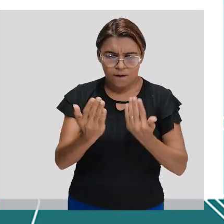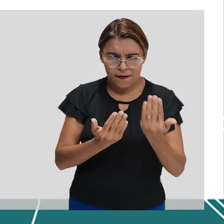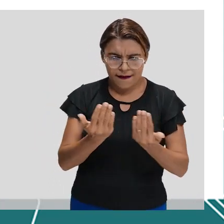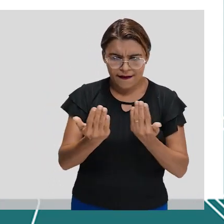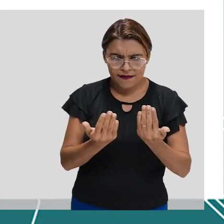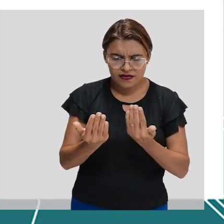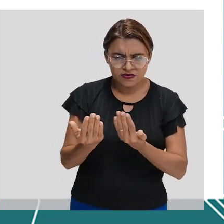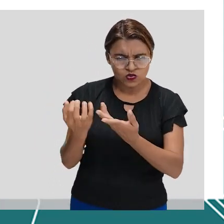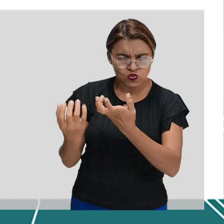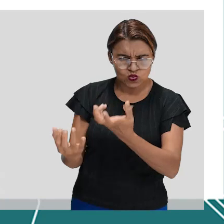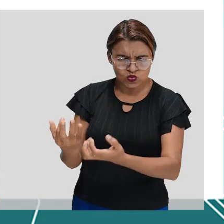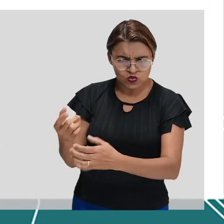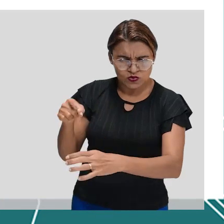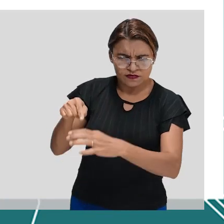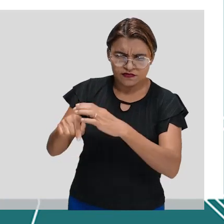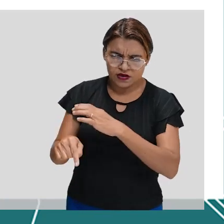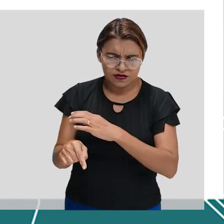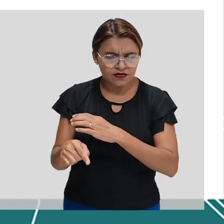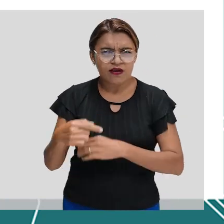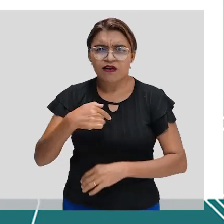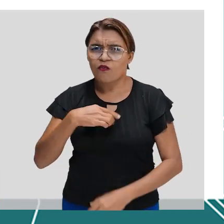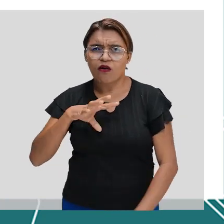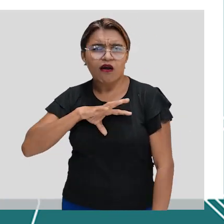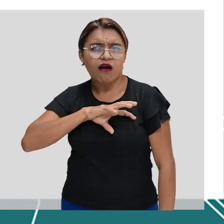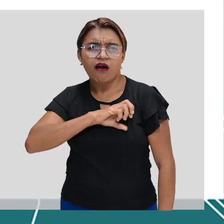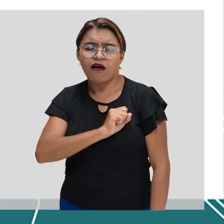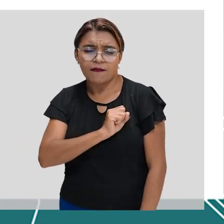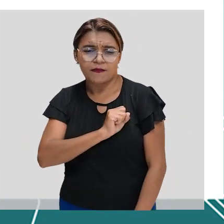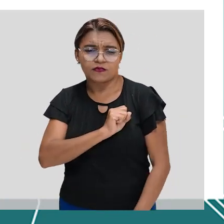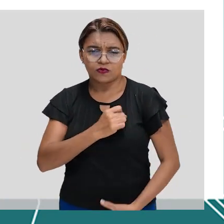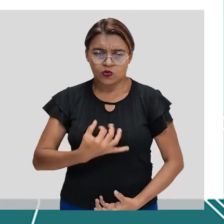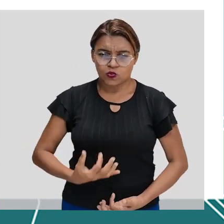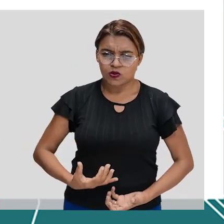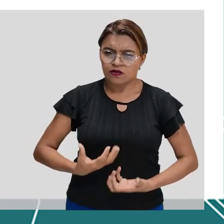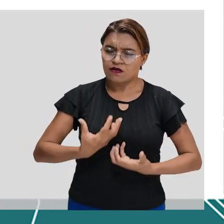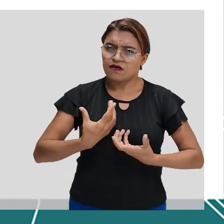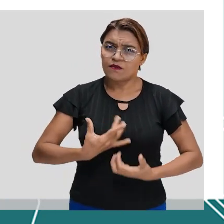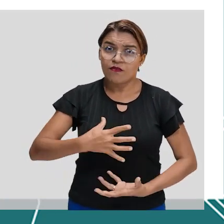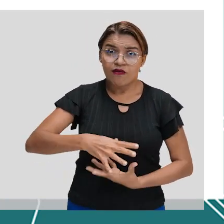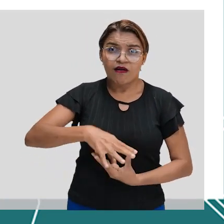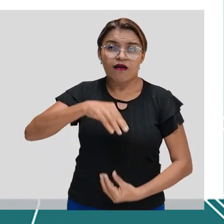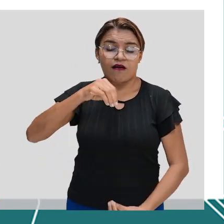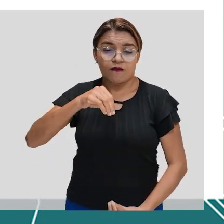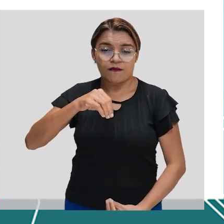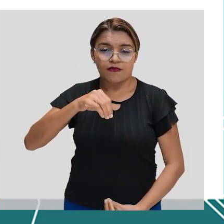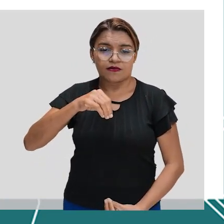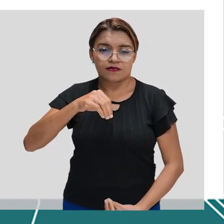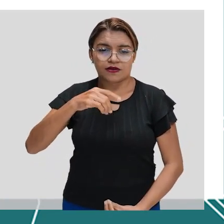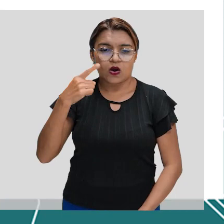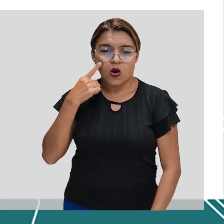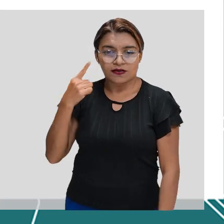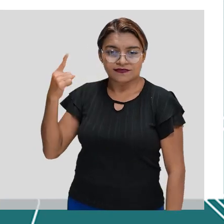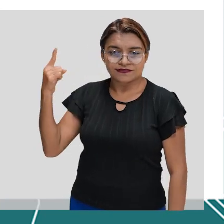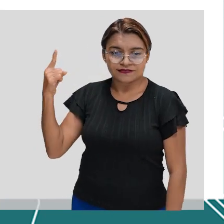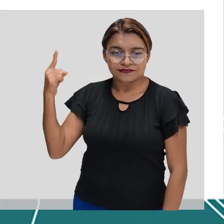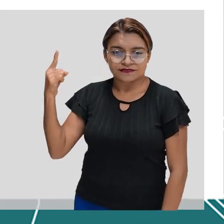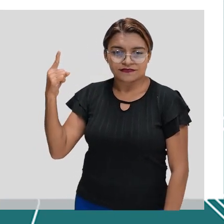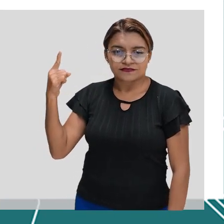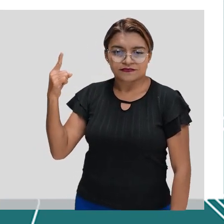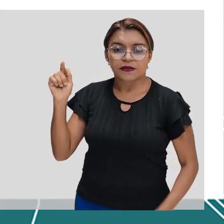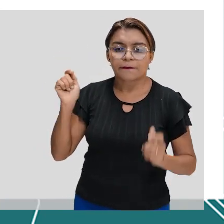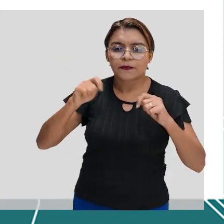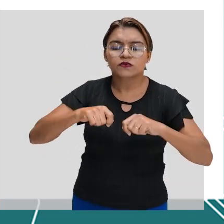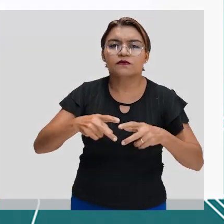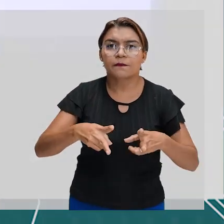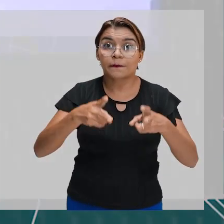meu Deus como eu amo quem me pois aqui na alma quem foi esta chama que ela entre consome olha só é possível